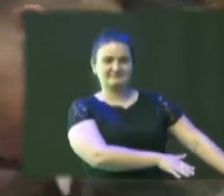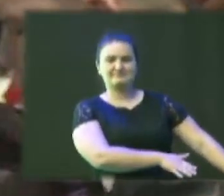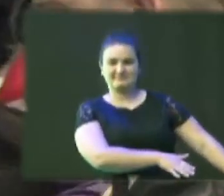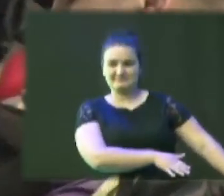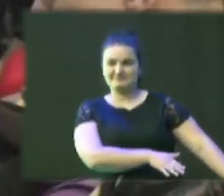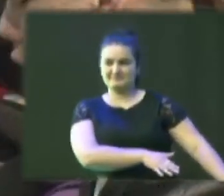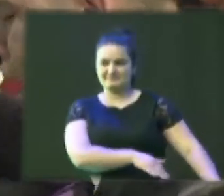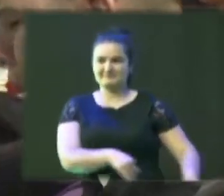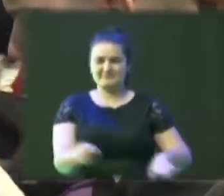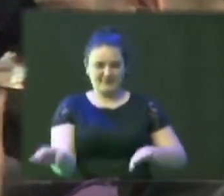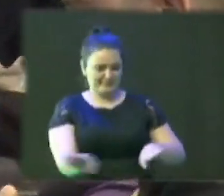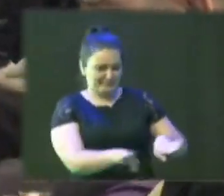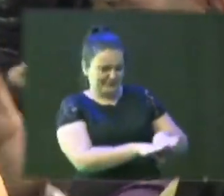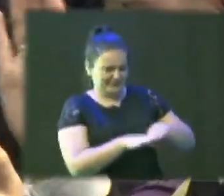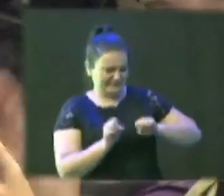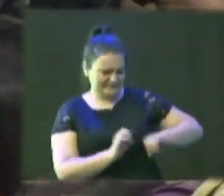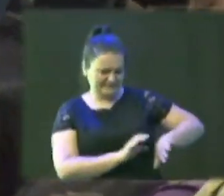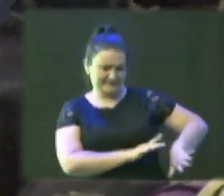portas,